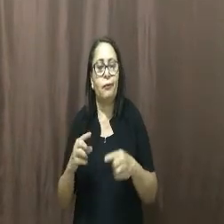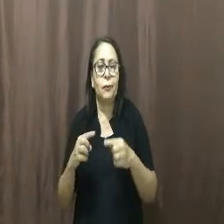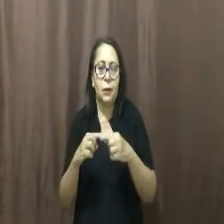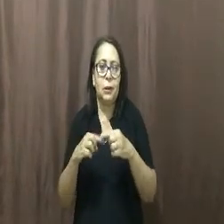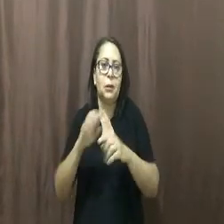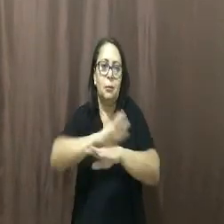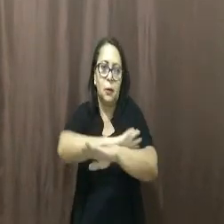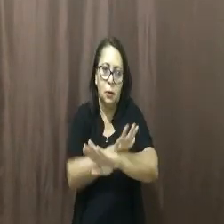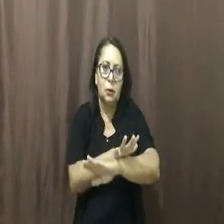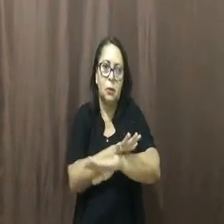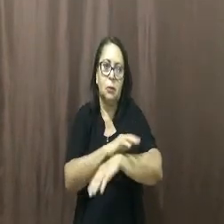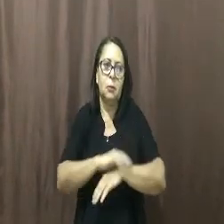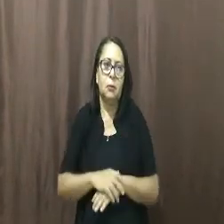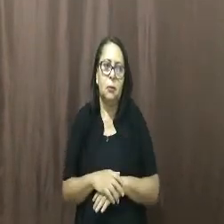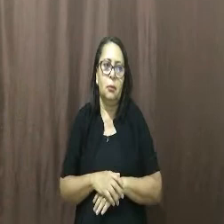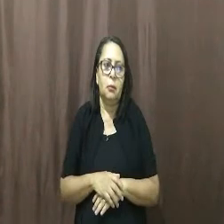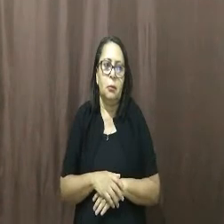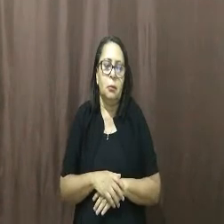do racismo.